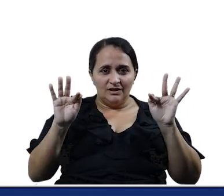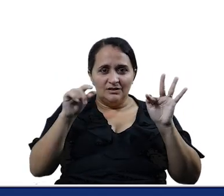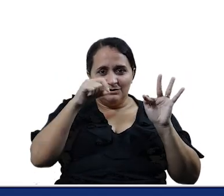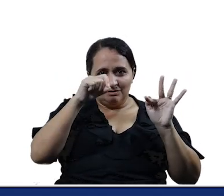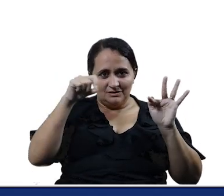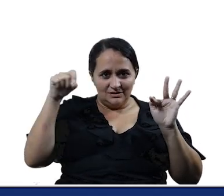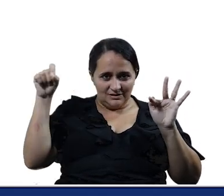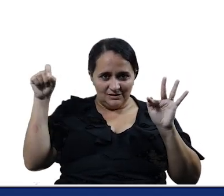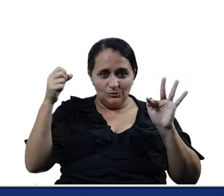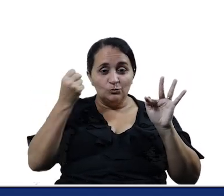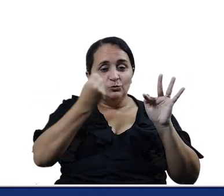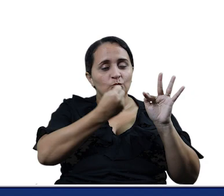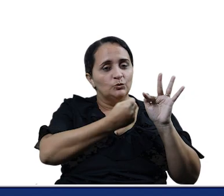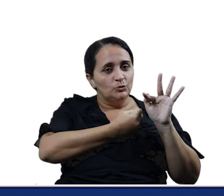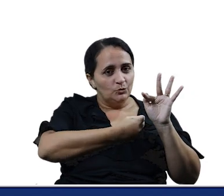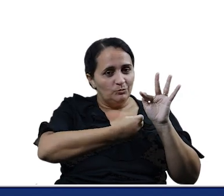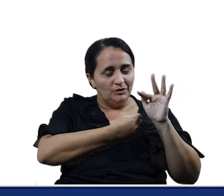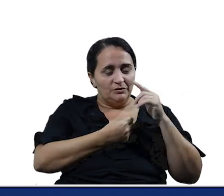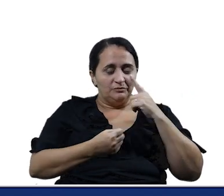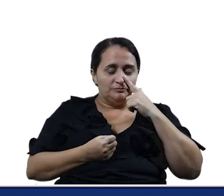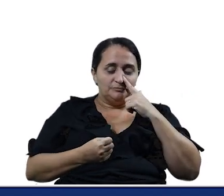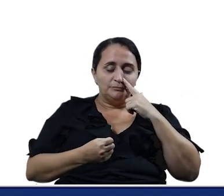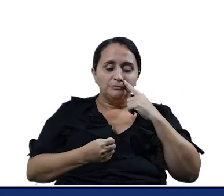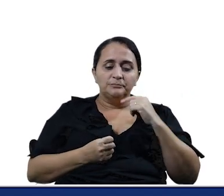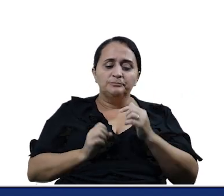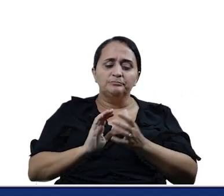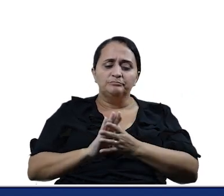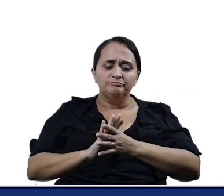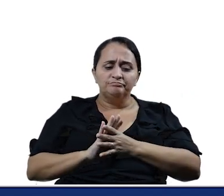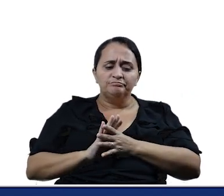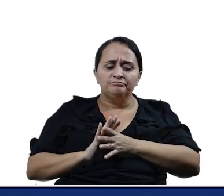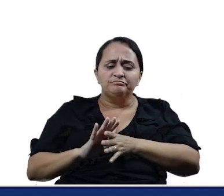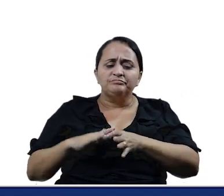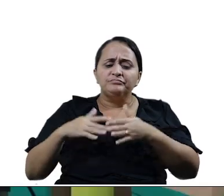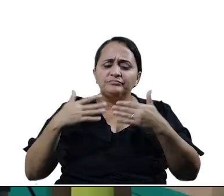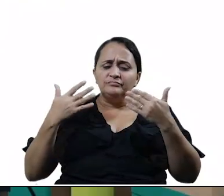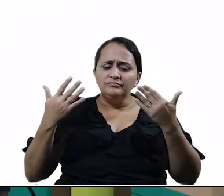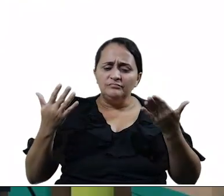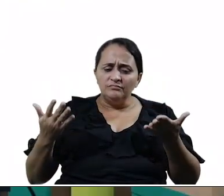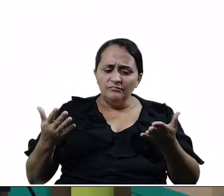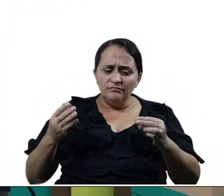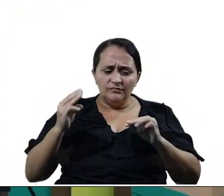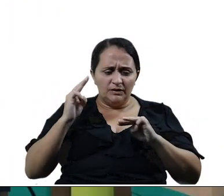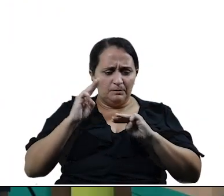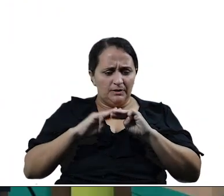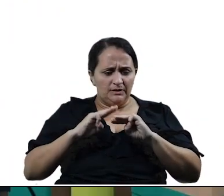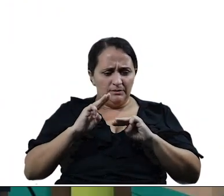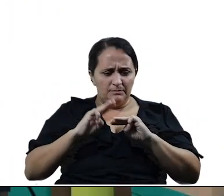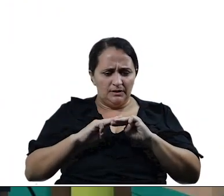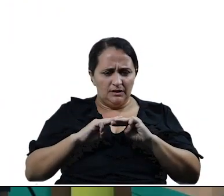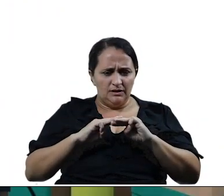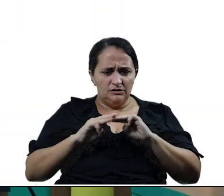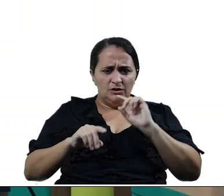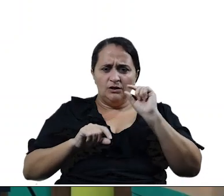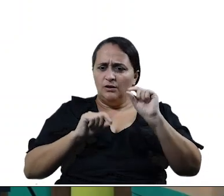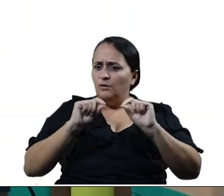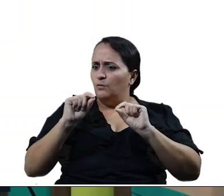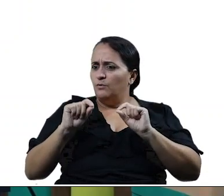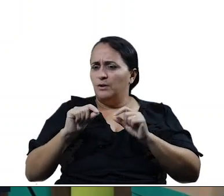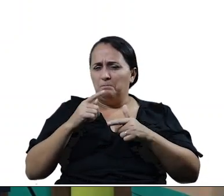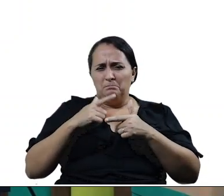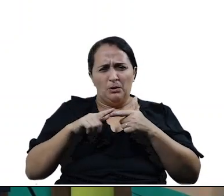R$289,90, tá? Então, falando em matemática, dinheiro não deve ser problema, dinheiro deve ser